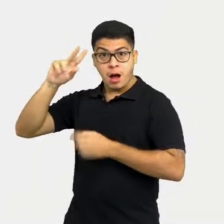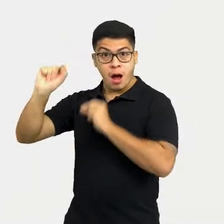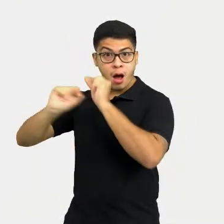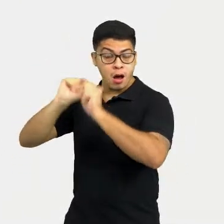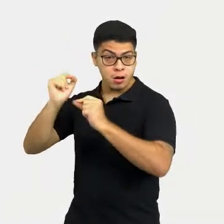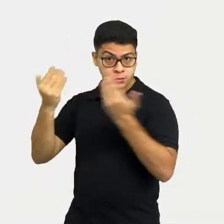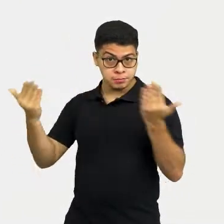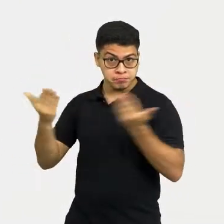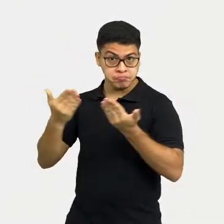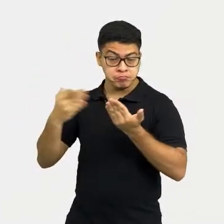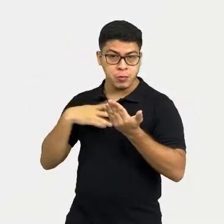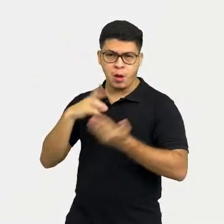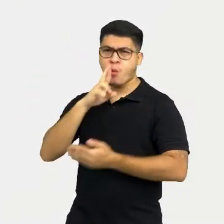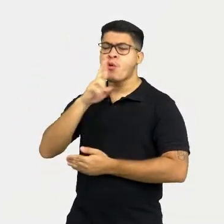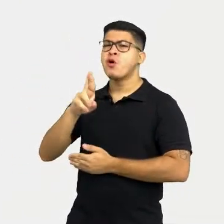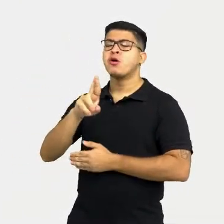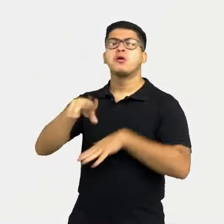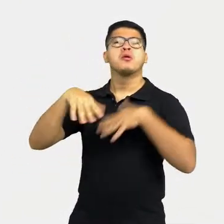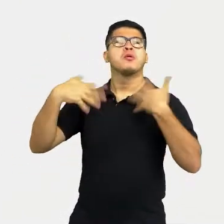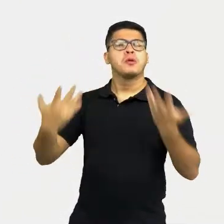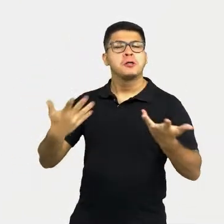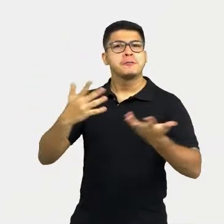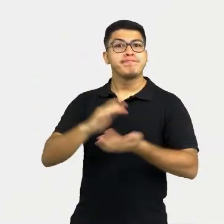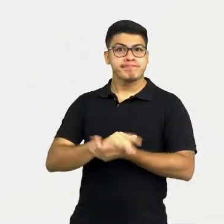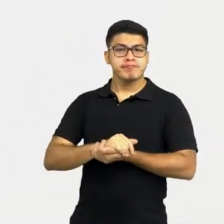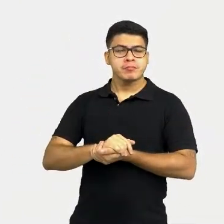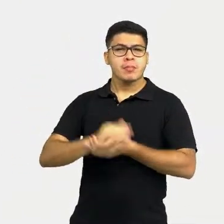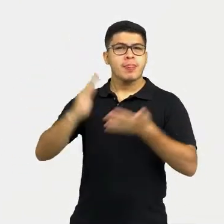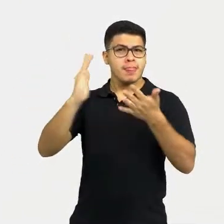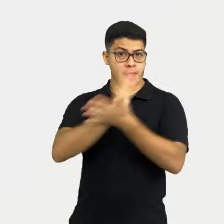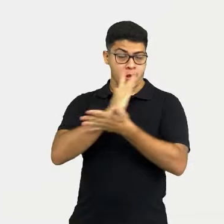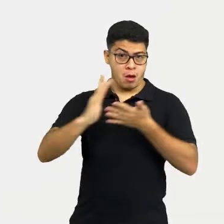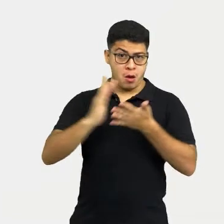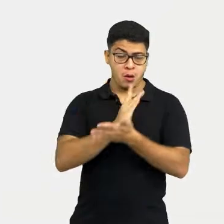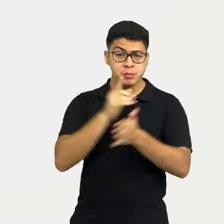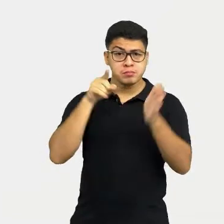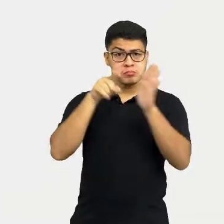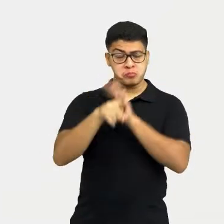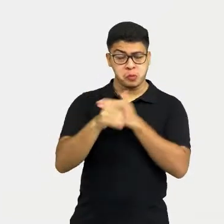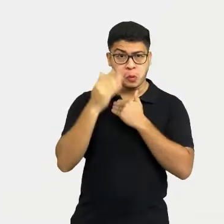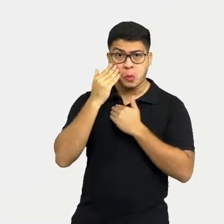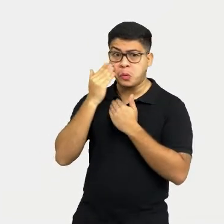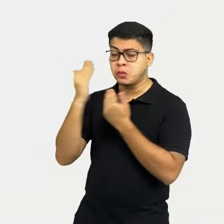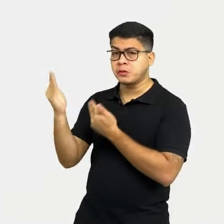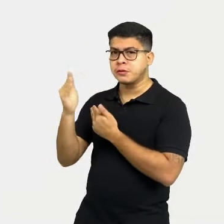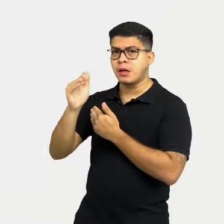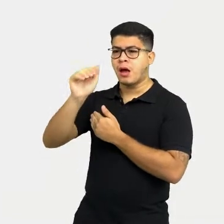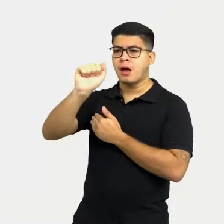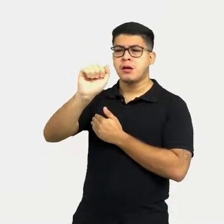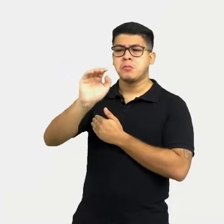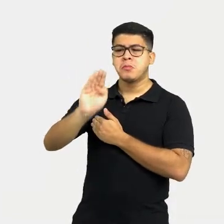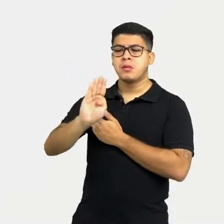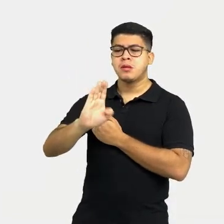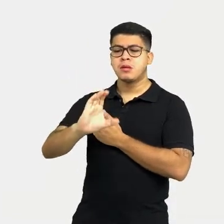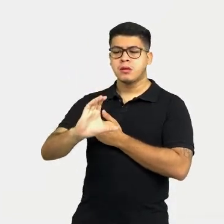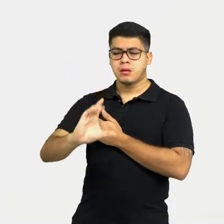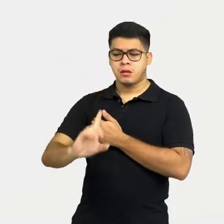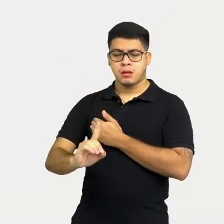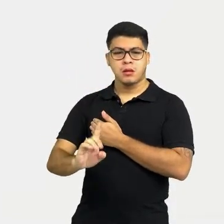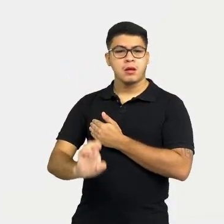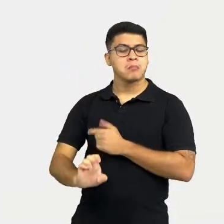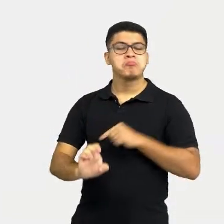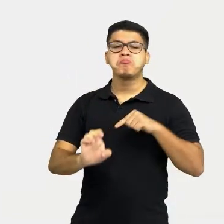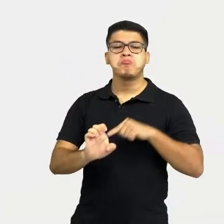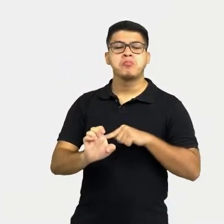então a resposta então dessa nossa pergunta. Nós tivemos algumas questões aí, né? Entre olha, a morte de